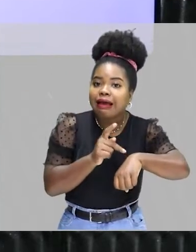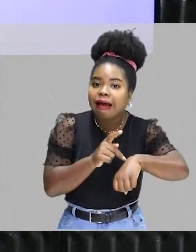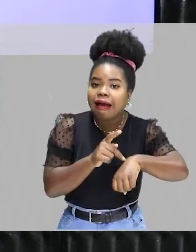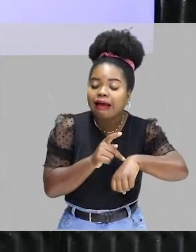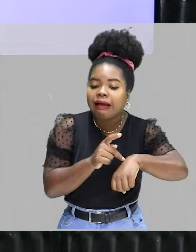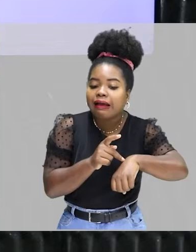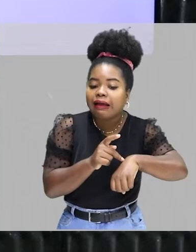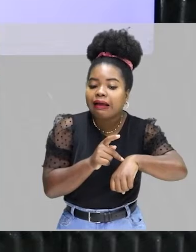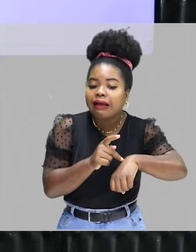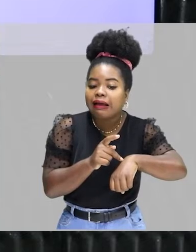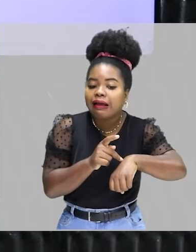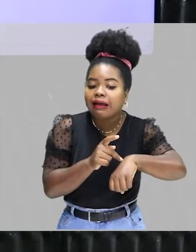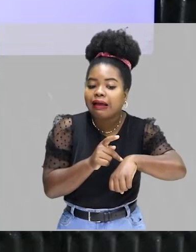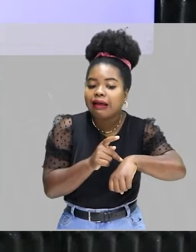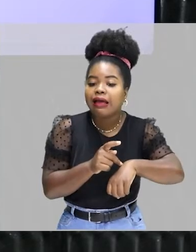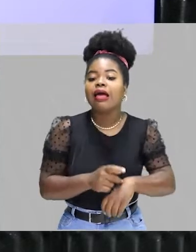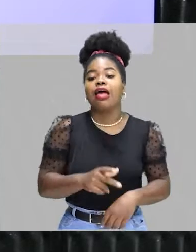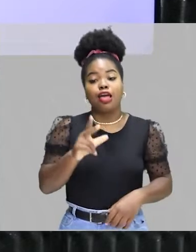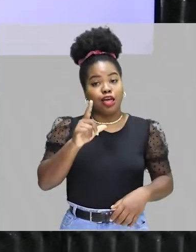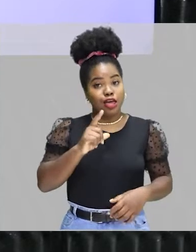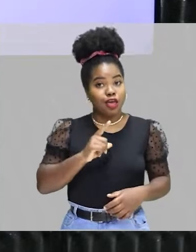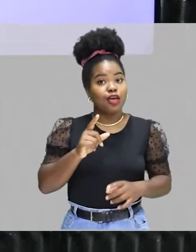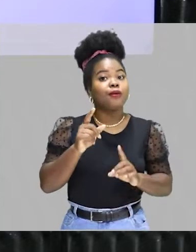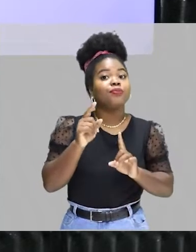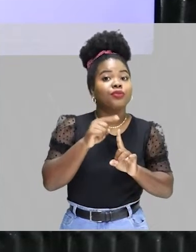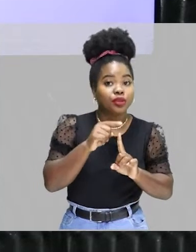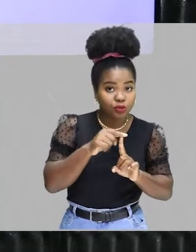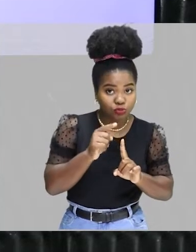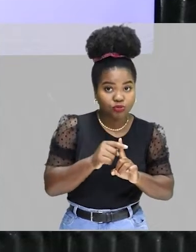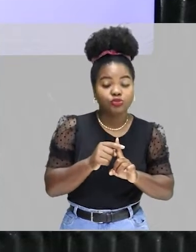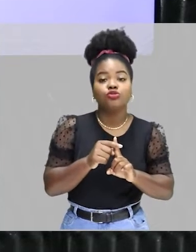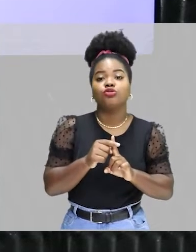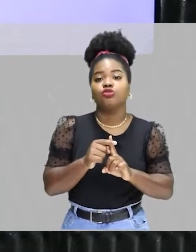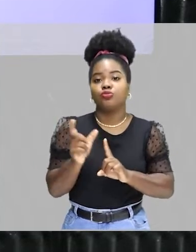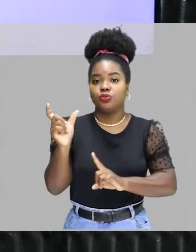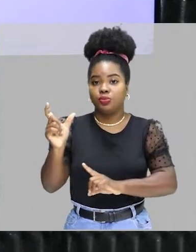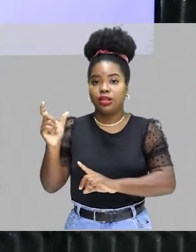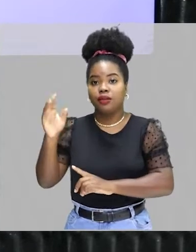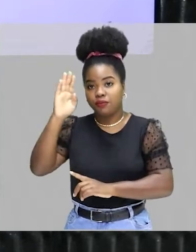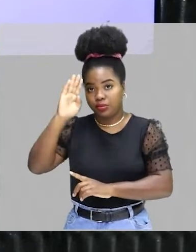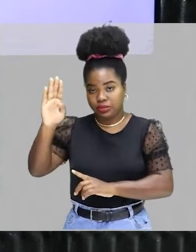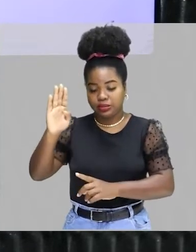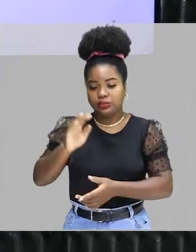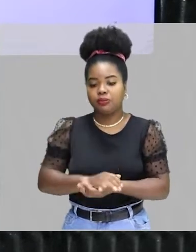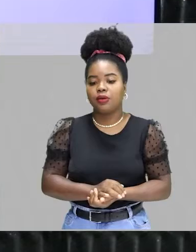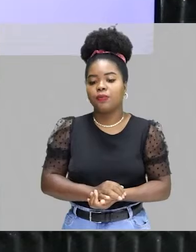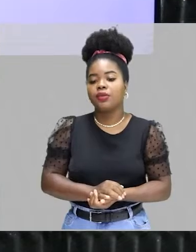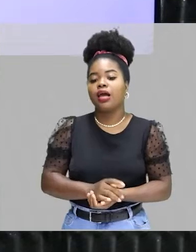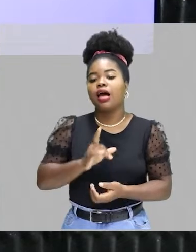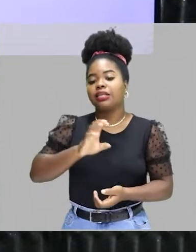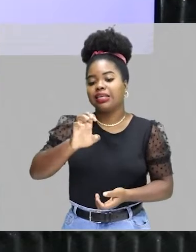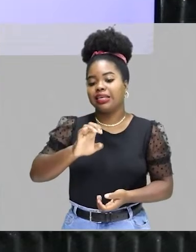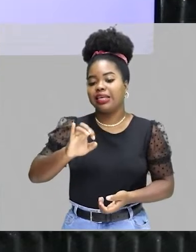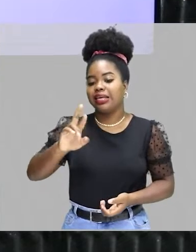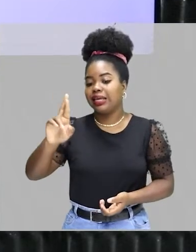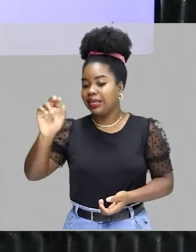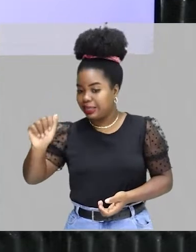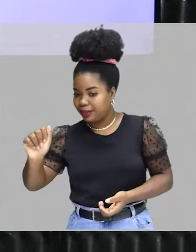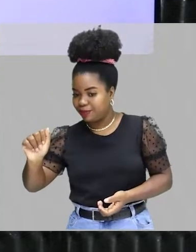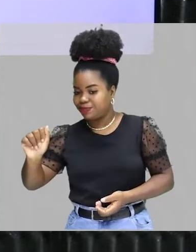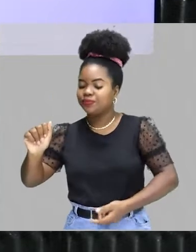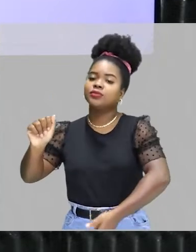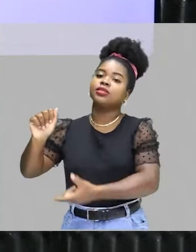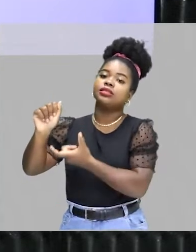primitiva. Pedreira. Olha, observa aí na tua tela que o eira, está em negrito, é um